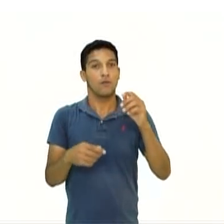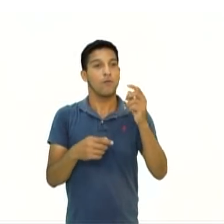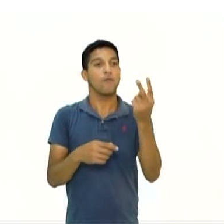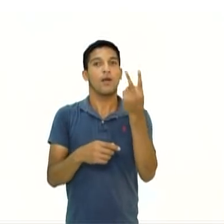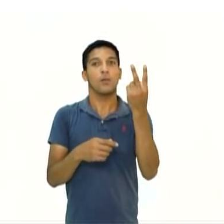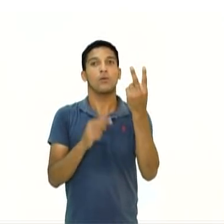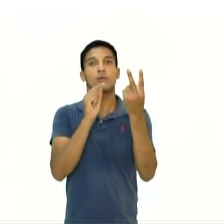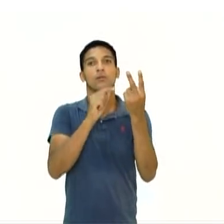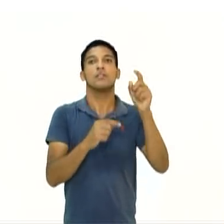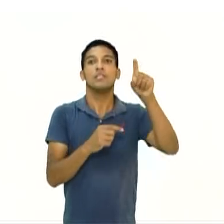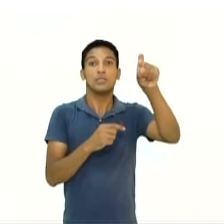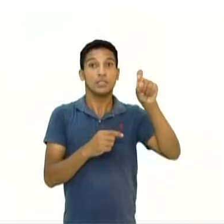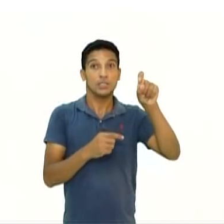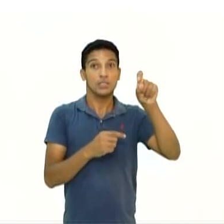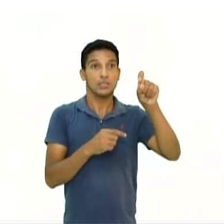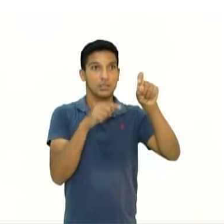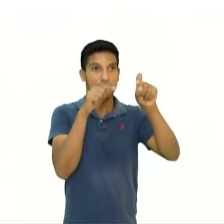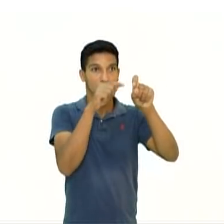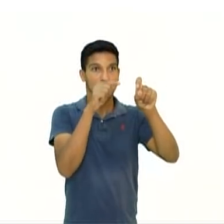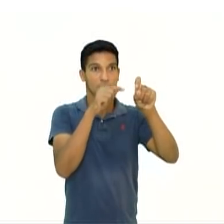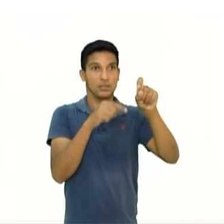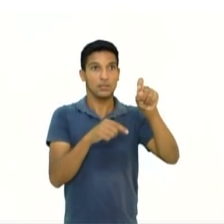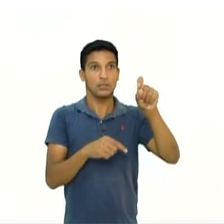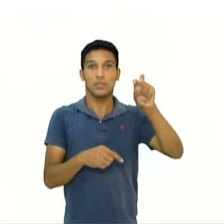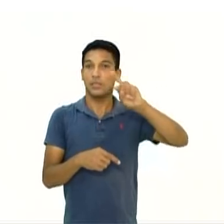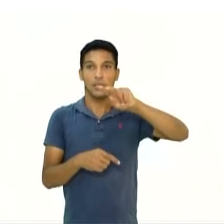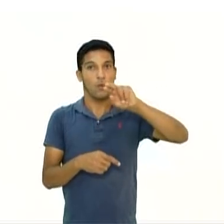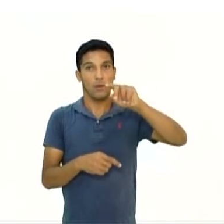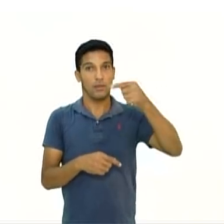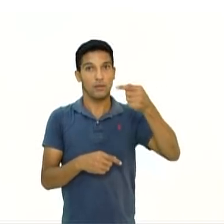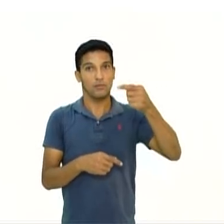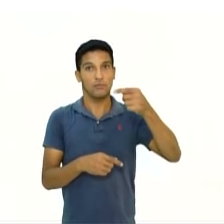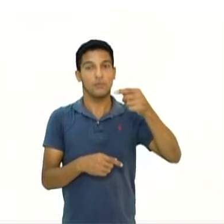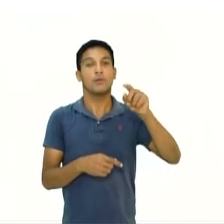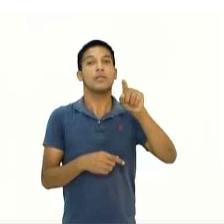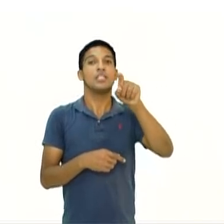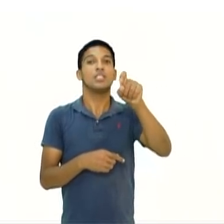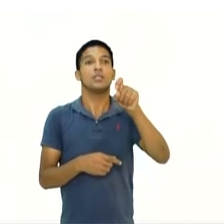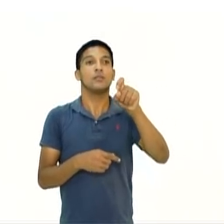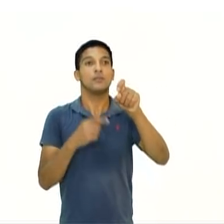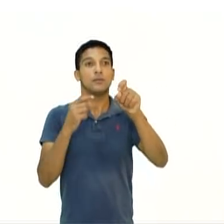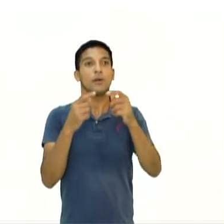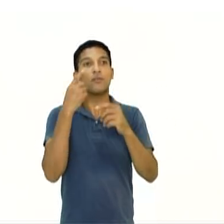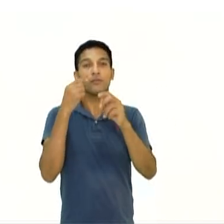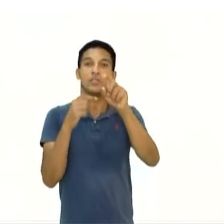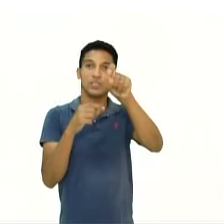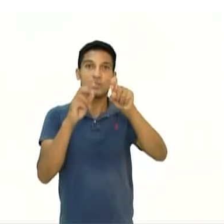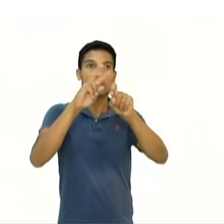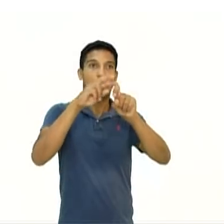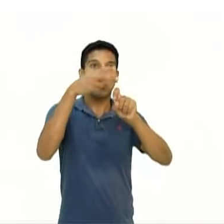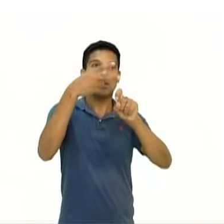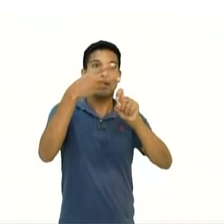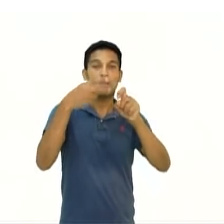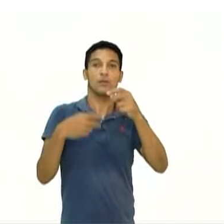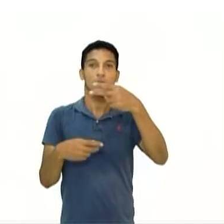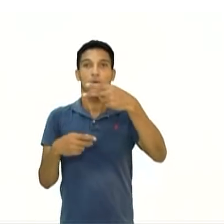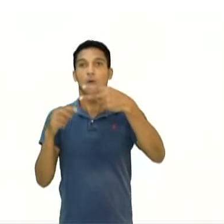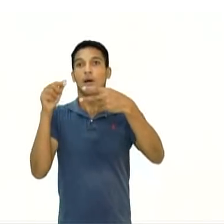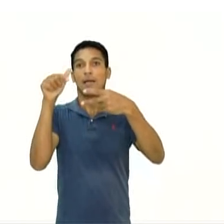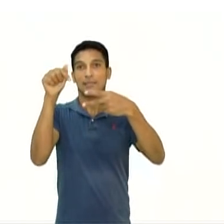uma fração, né? Existe lá uma fração, eu posso um múltiplo de 17 negativo, por exemplo, que eu